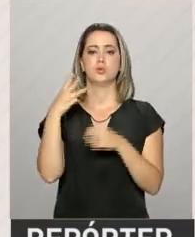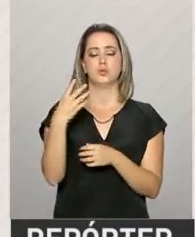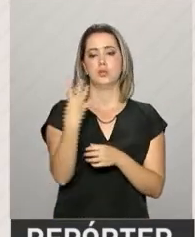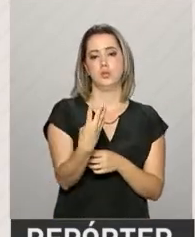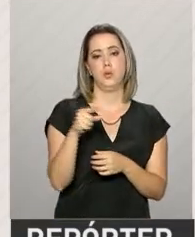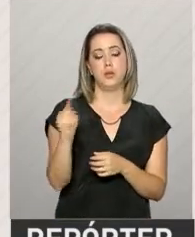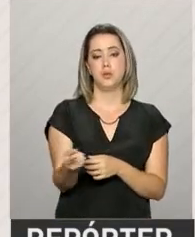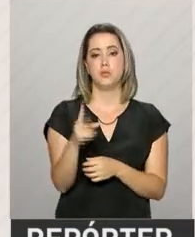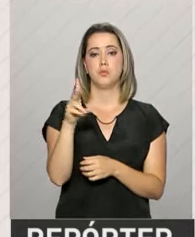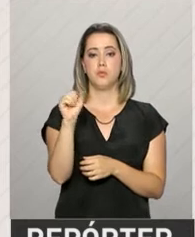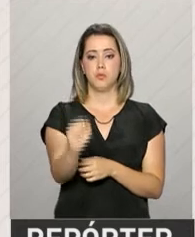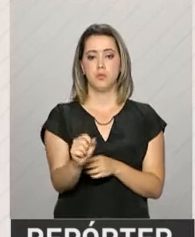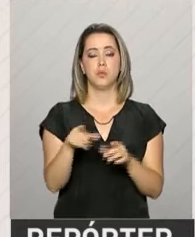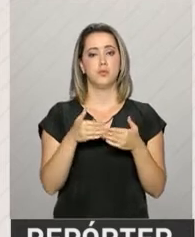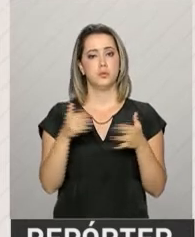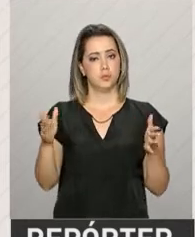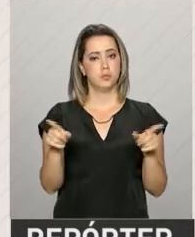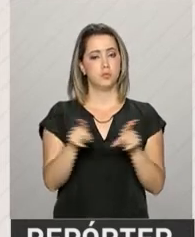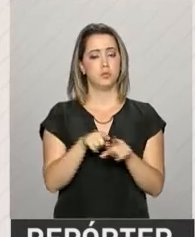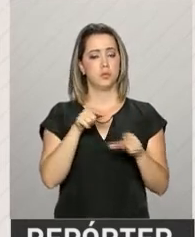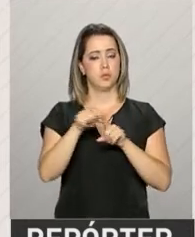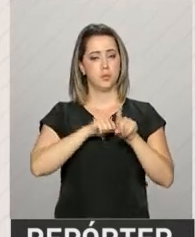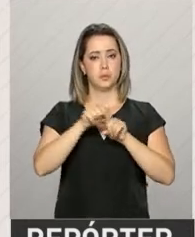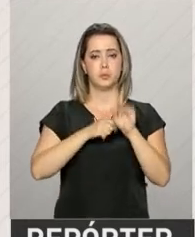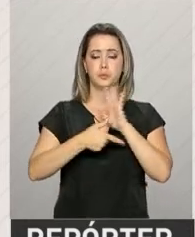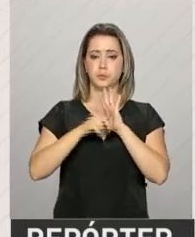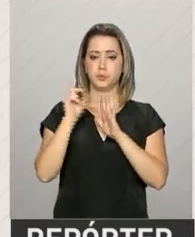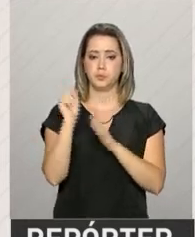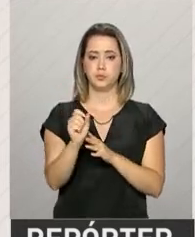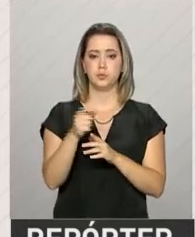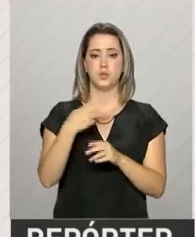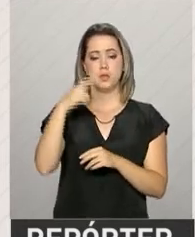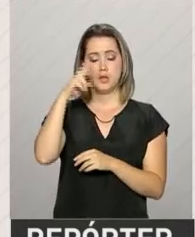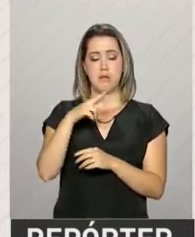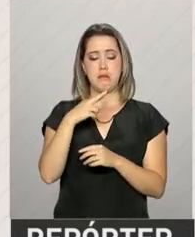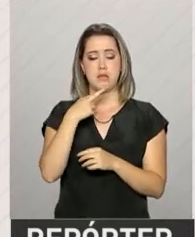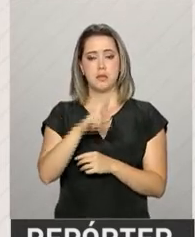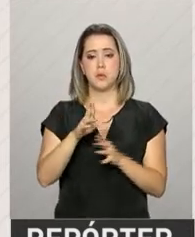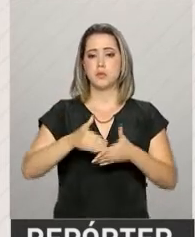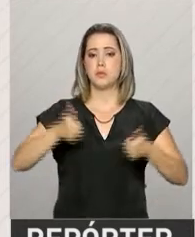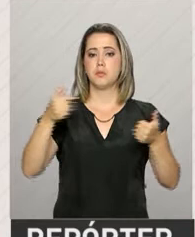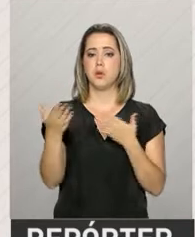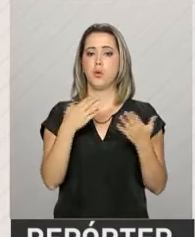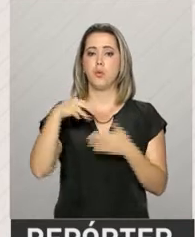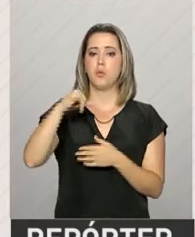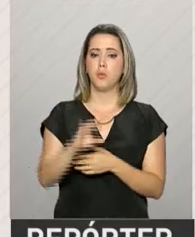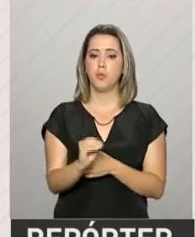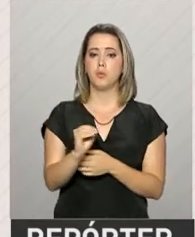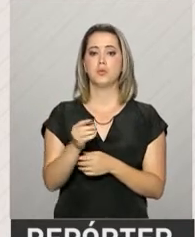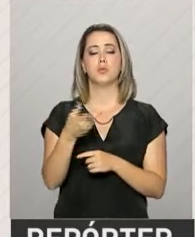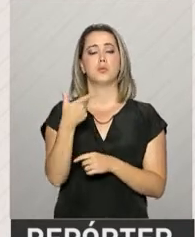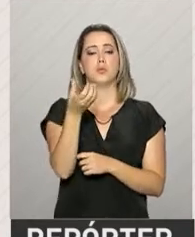mil 253 vagas abertas no mês passado resultado bem diferente do obtido em maio de 2016